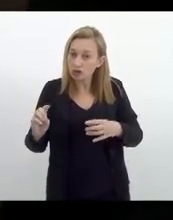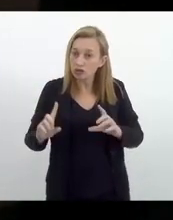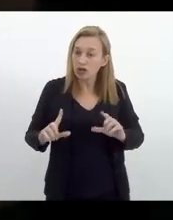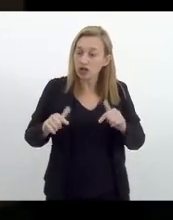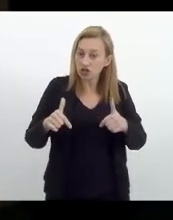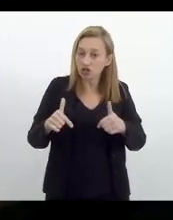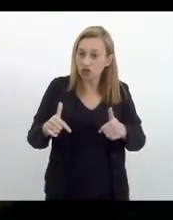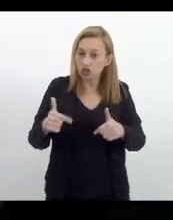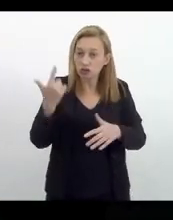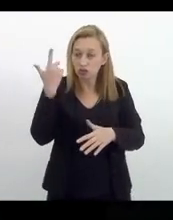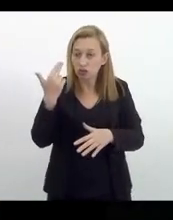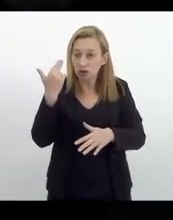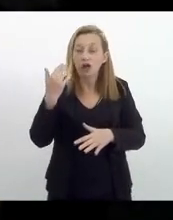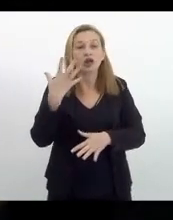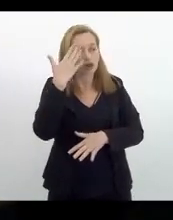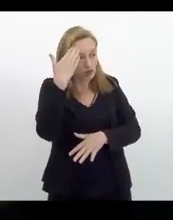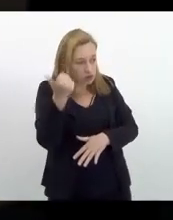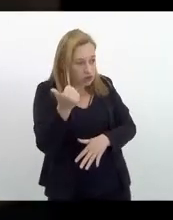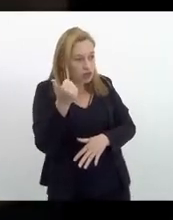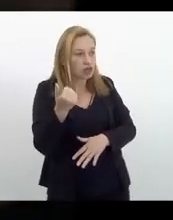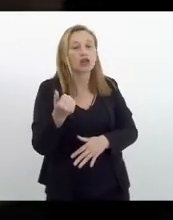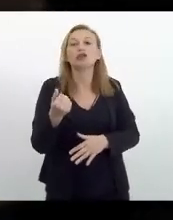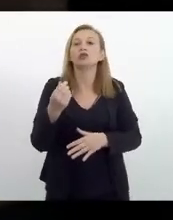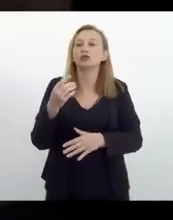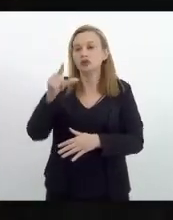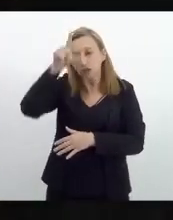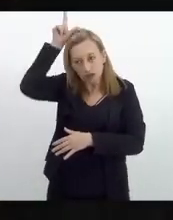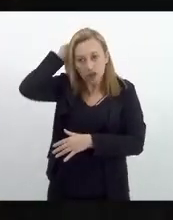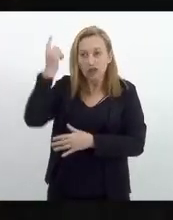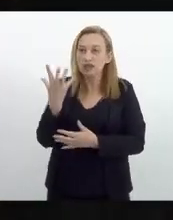Eu sei, Luiz, eu recebi já por duas ou três vezes,